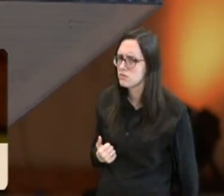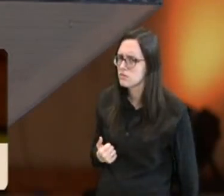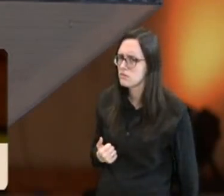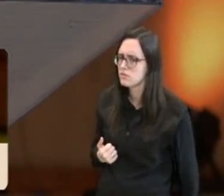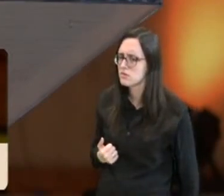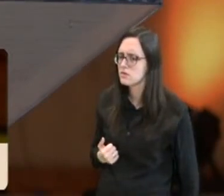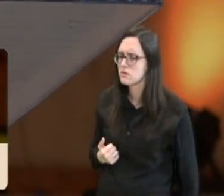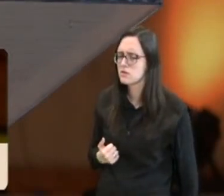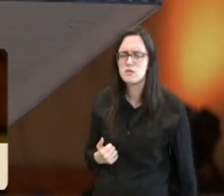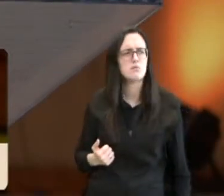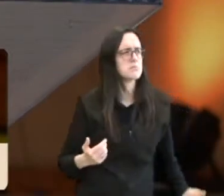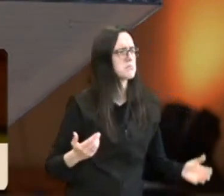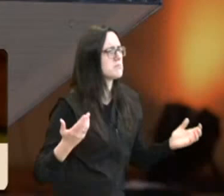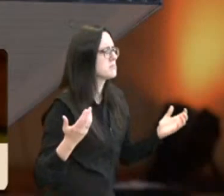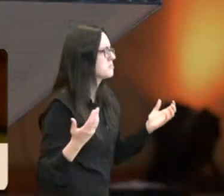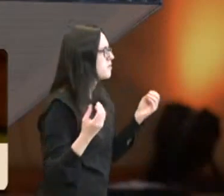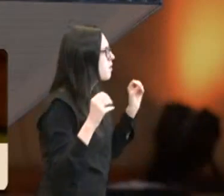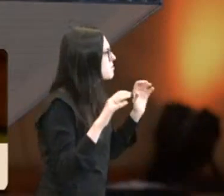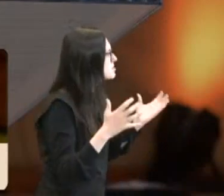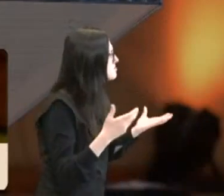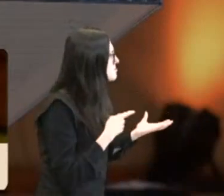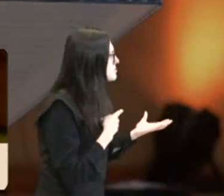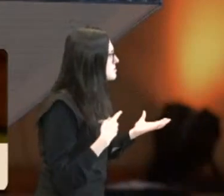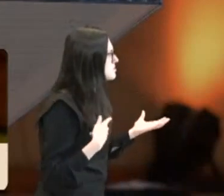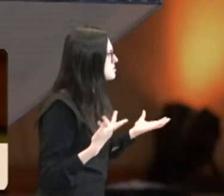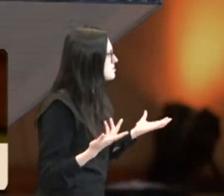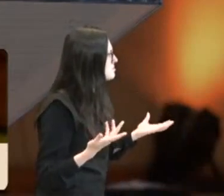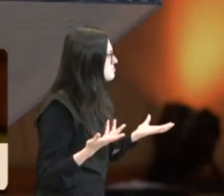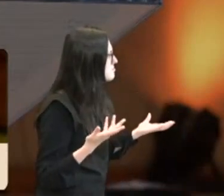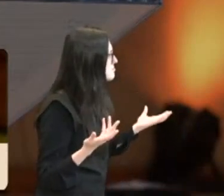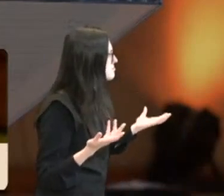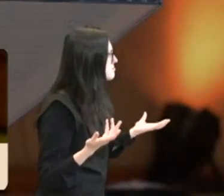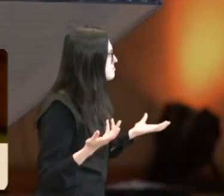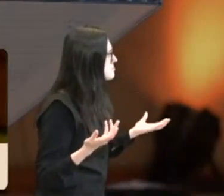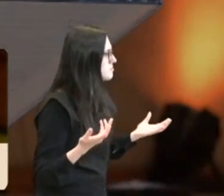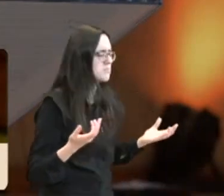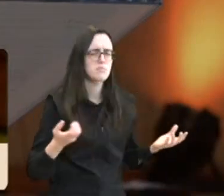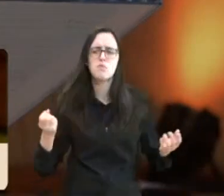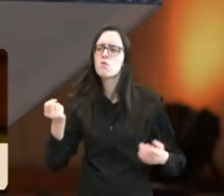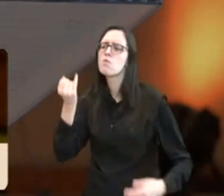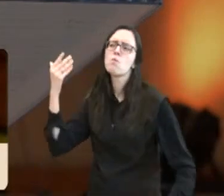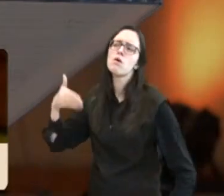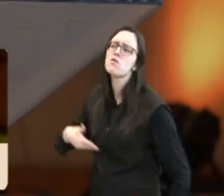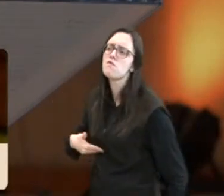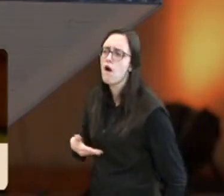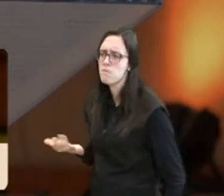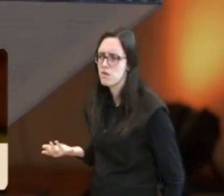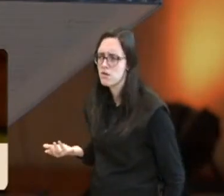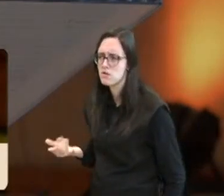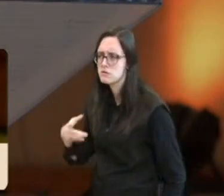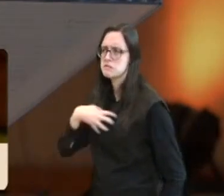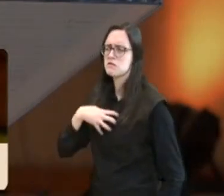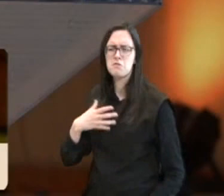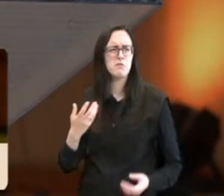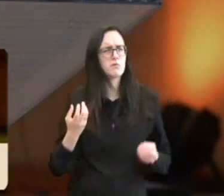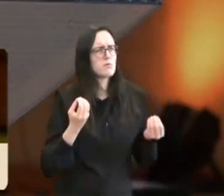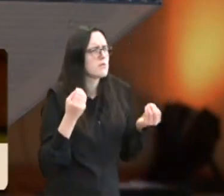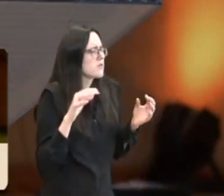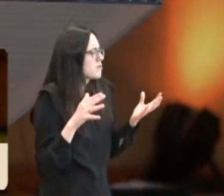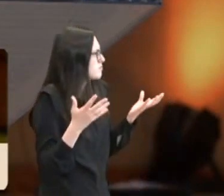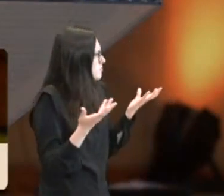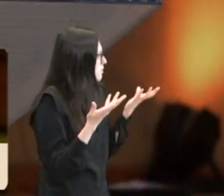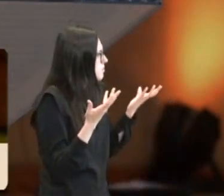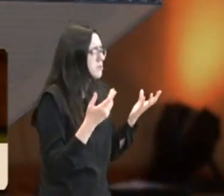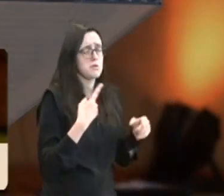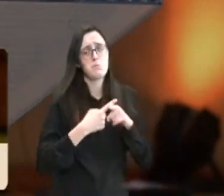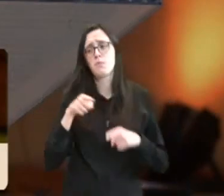Ele disse: como assim, pastor? Quantos estão passando fome? Como assim, pastor? Não, porque o